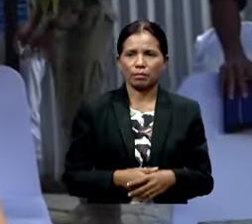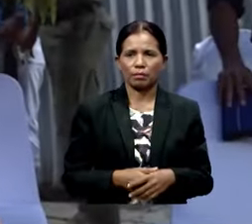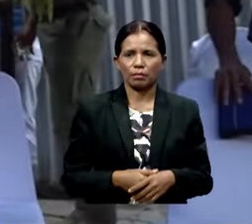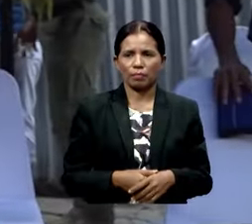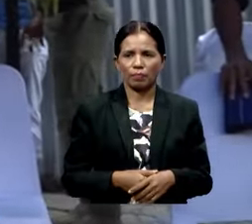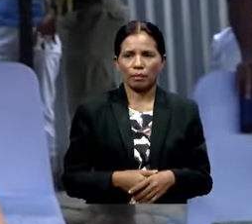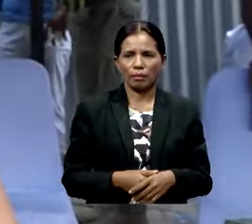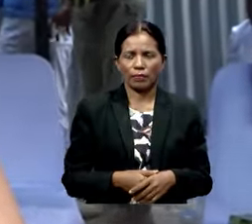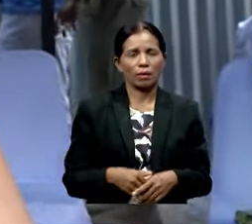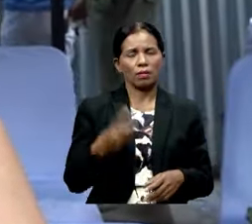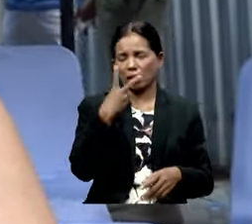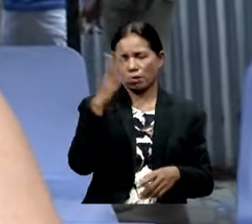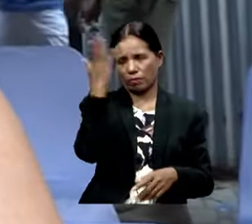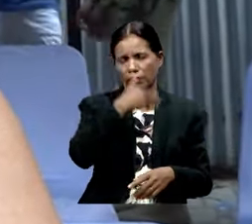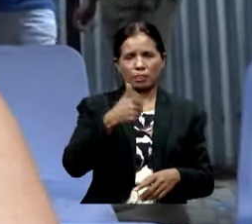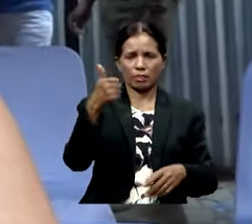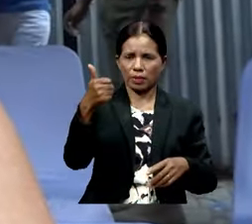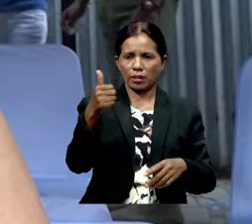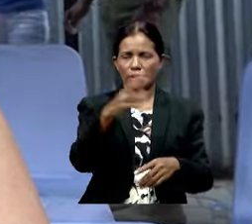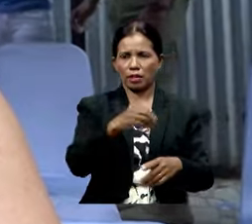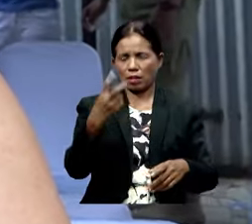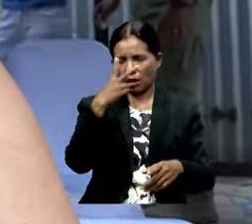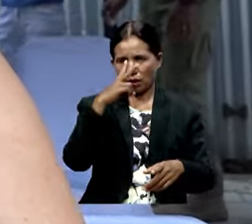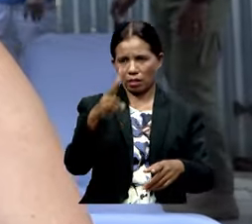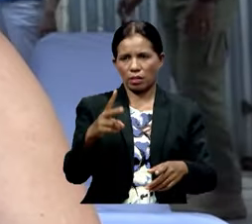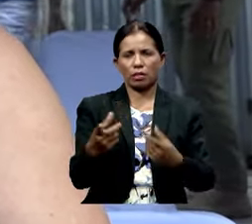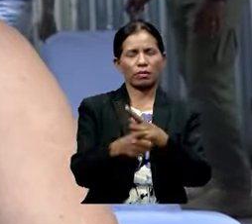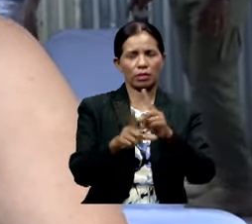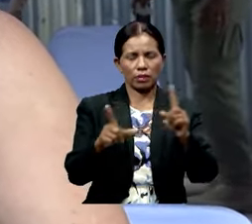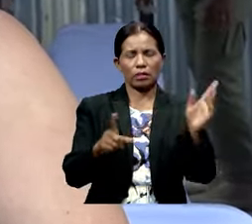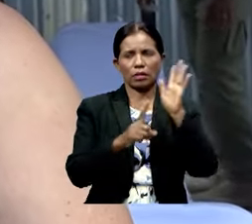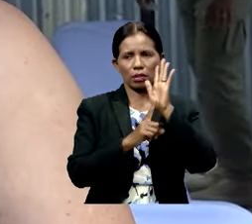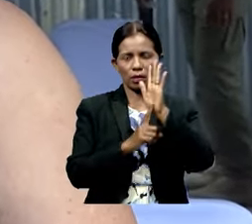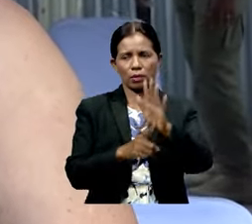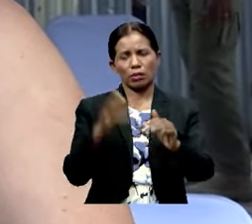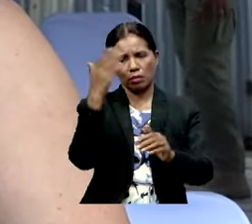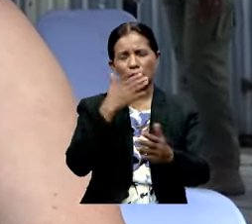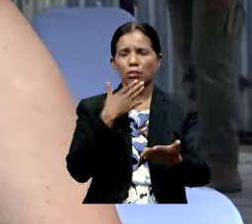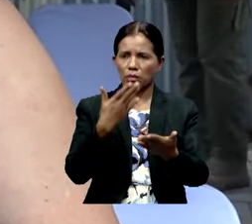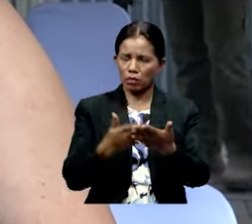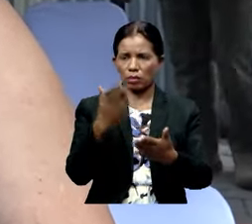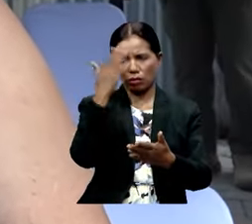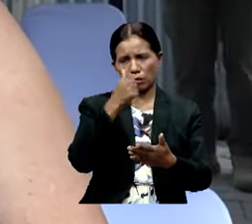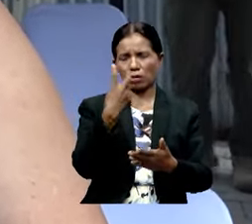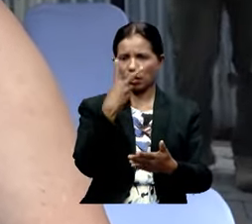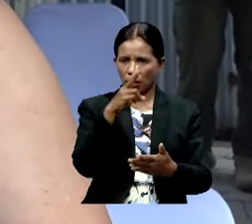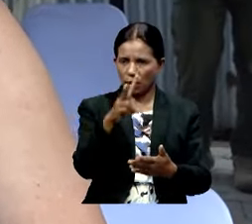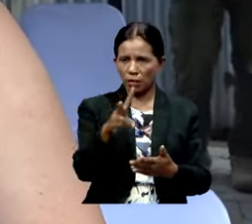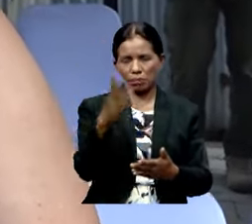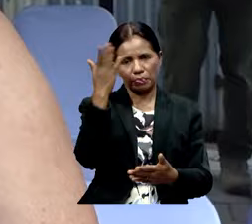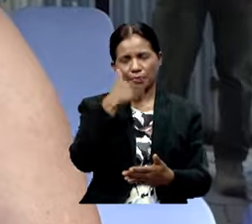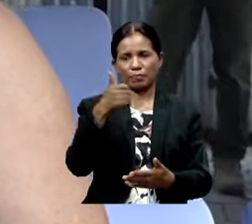está muito bonito. É um cortejo muito distraído, muito divertido, está muito bom, com muita originalidade, está muito